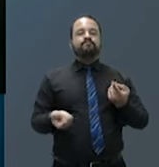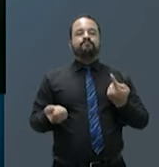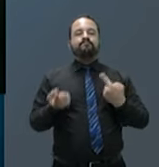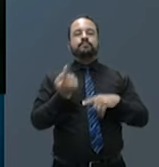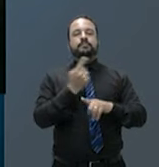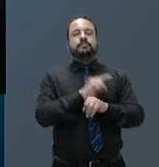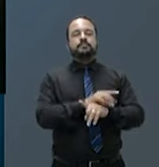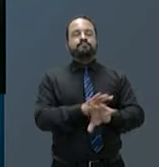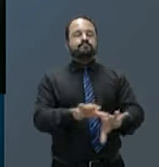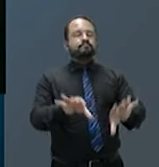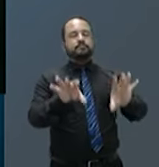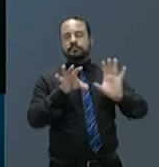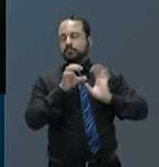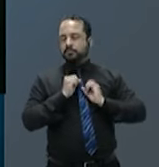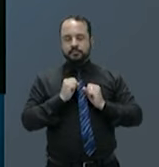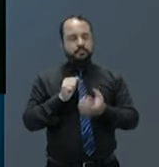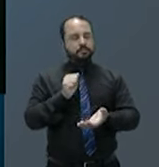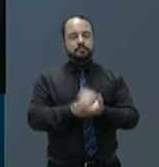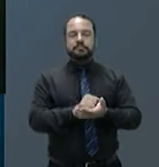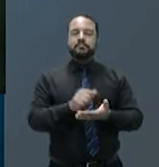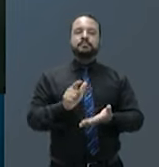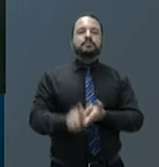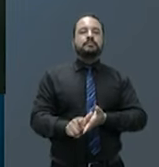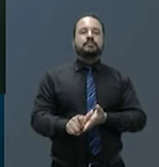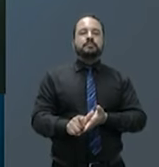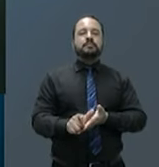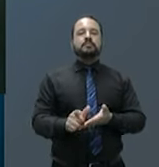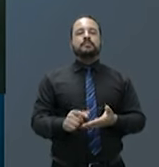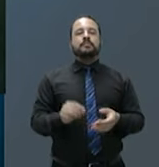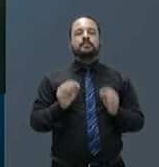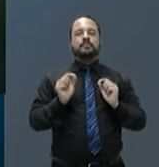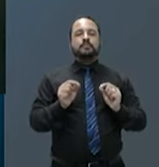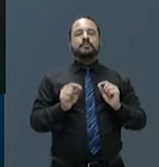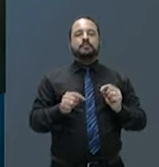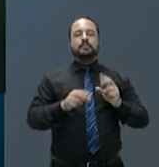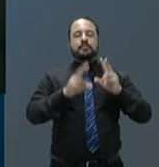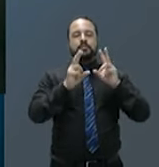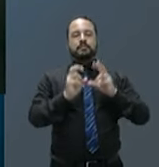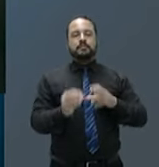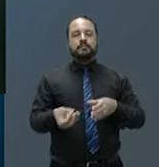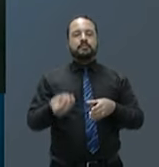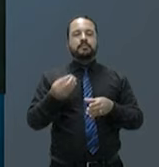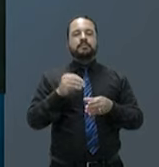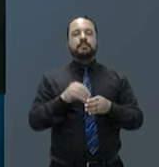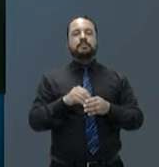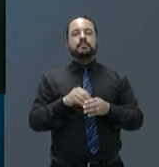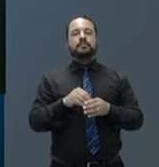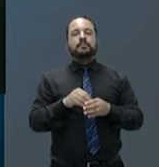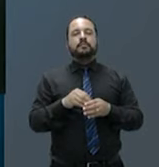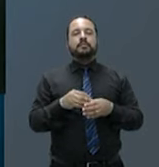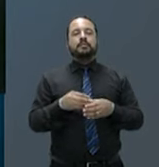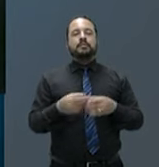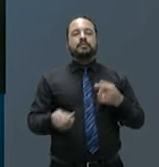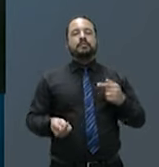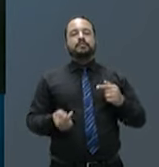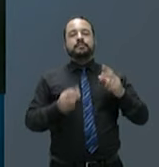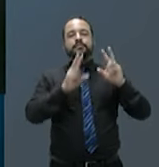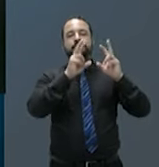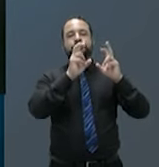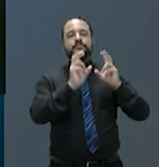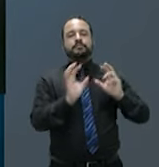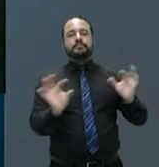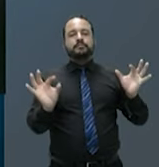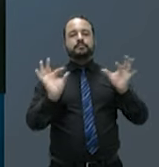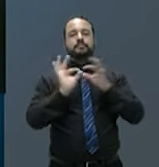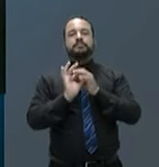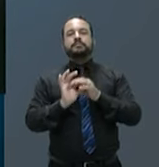improcedente agravo interno, cujas razões apontam a indevida ou incorreta aplicação de tese firmada em